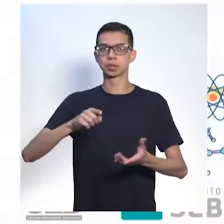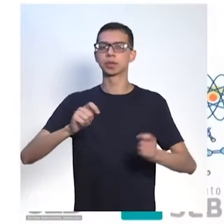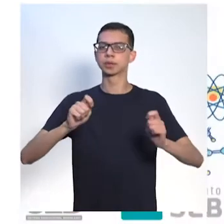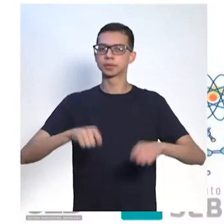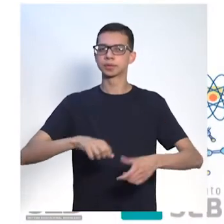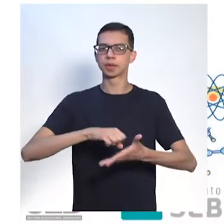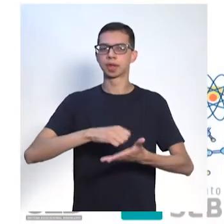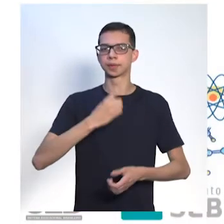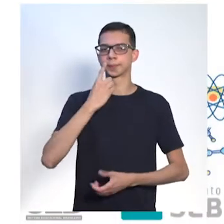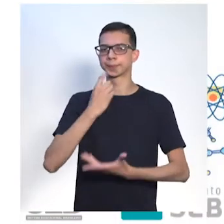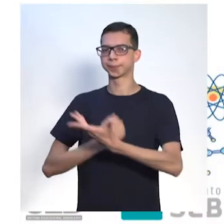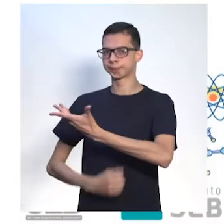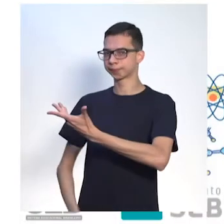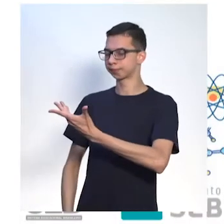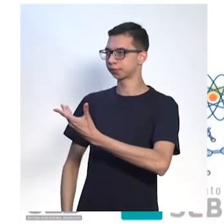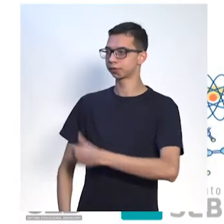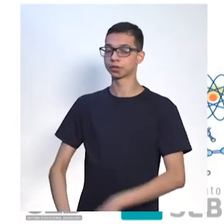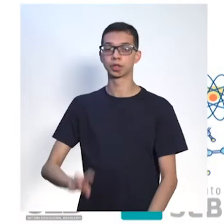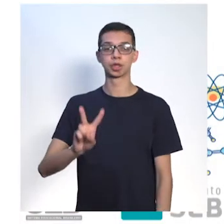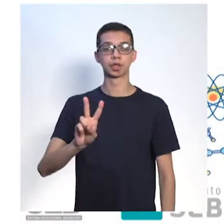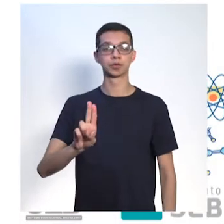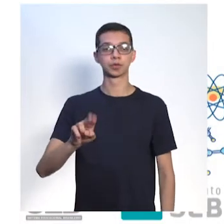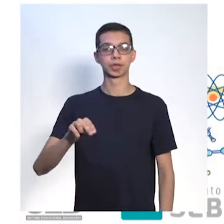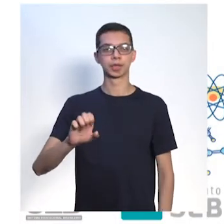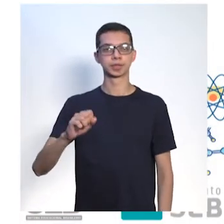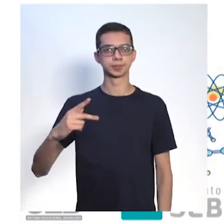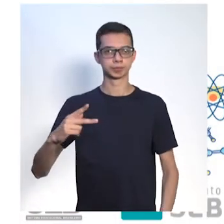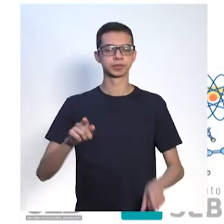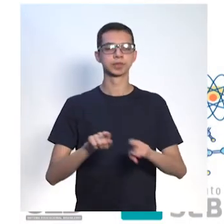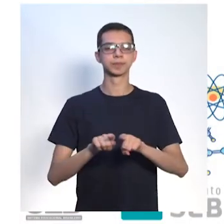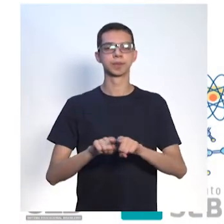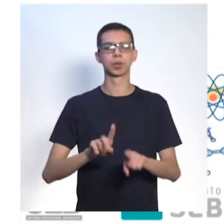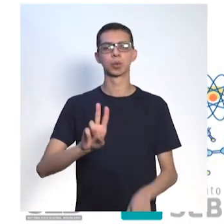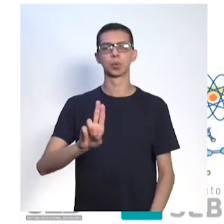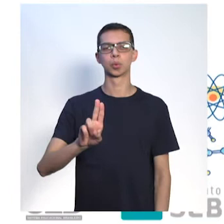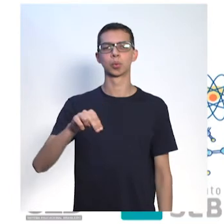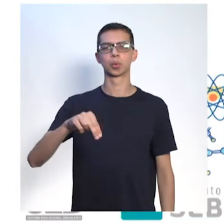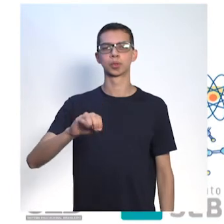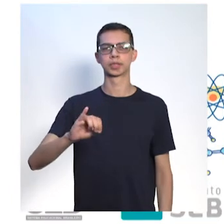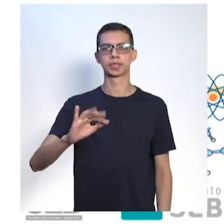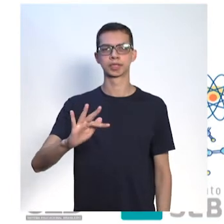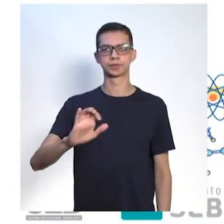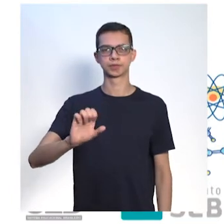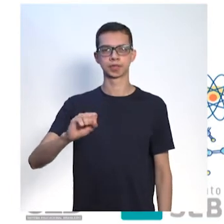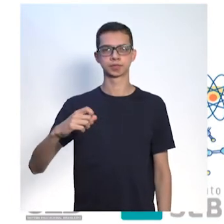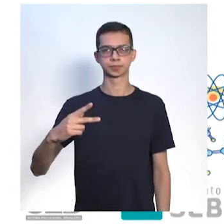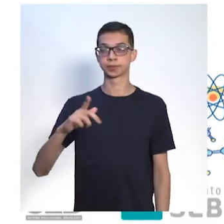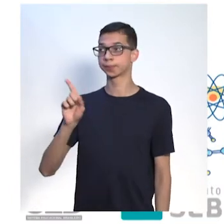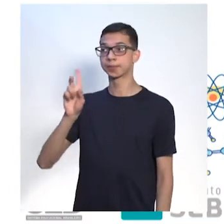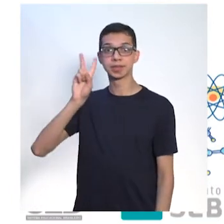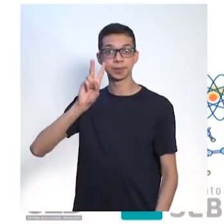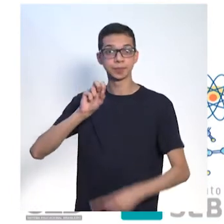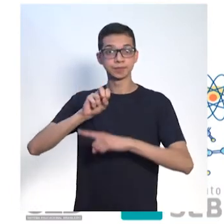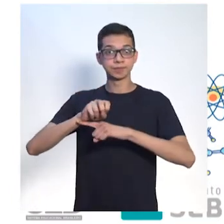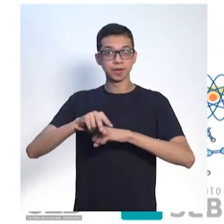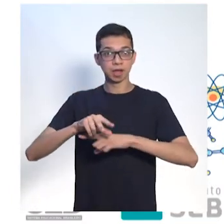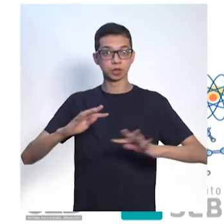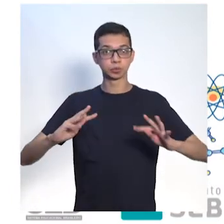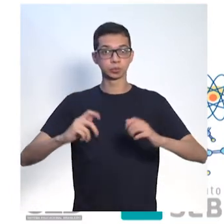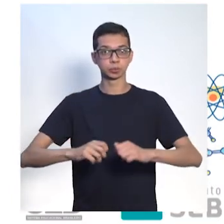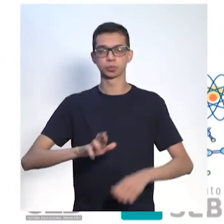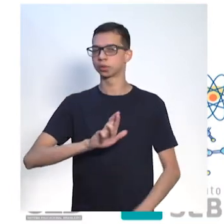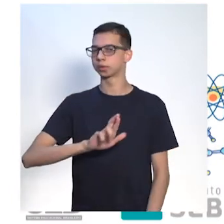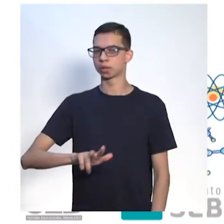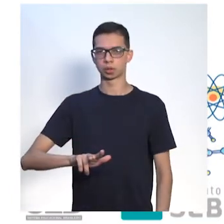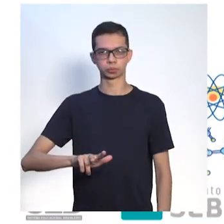na VUNESP e na Unifesp. Lembrando que essa Unifesp, gente, não são todas as vagas. São as vagas que eles chamam